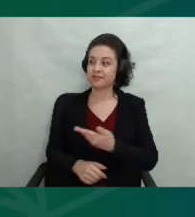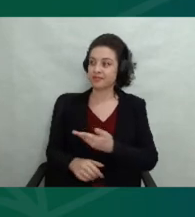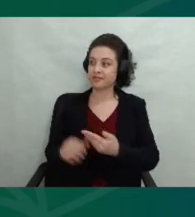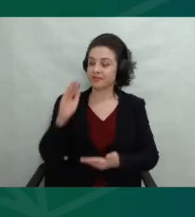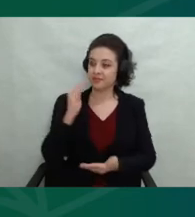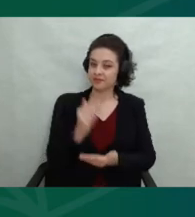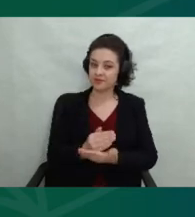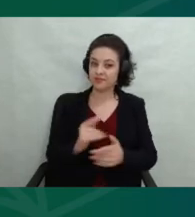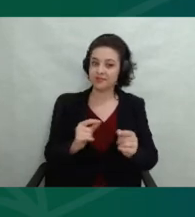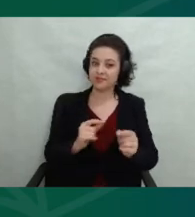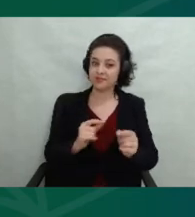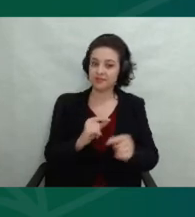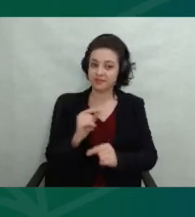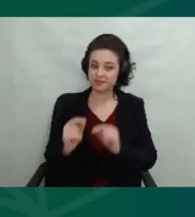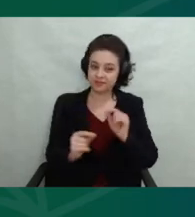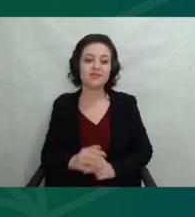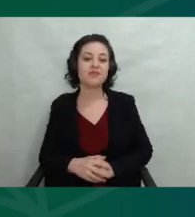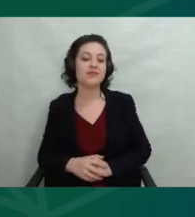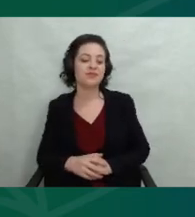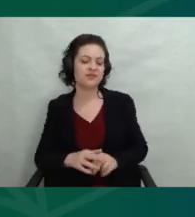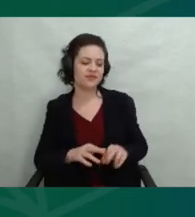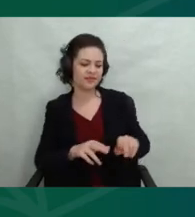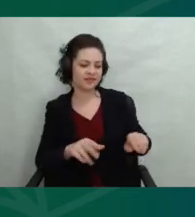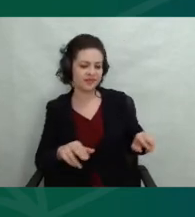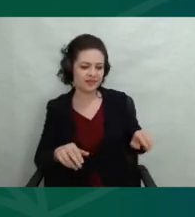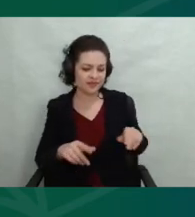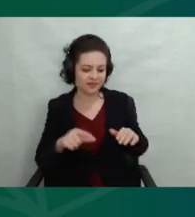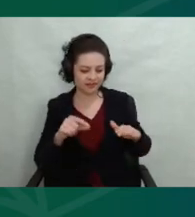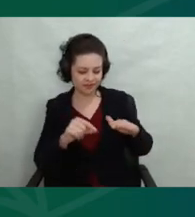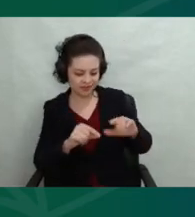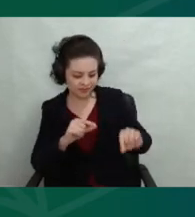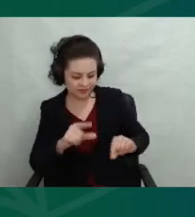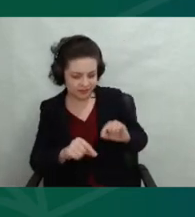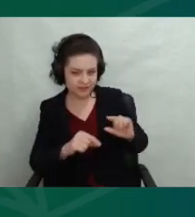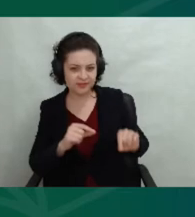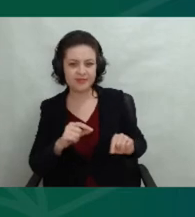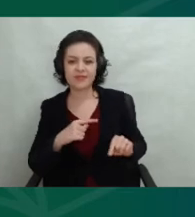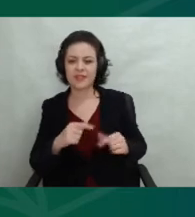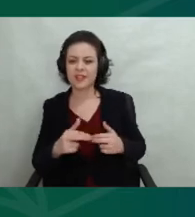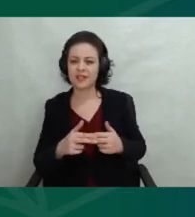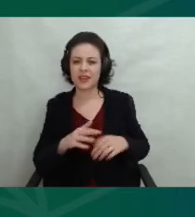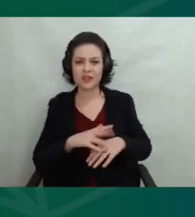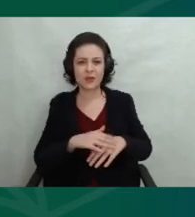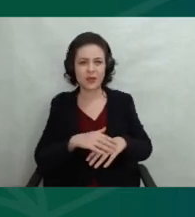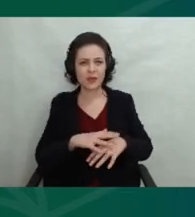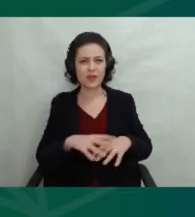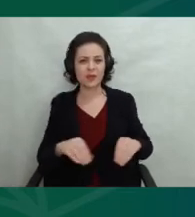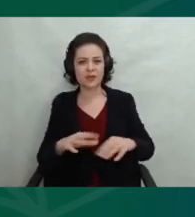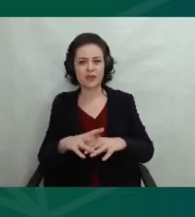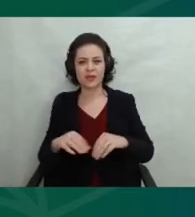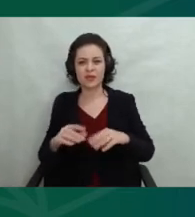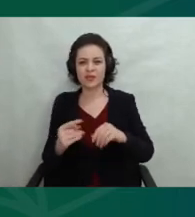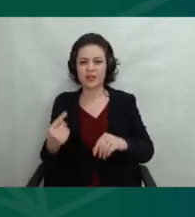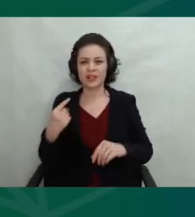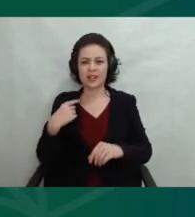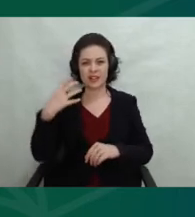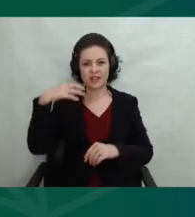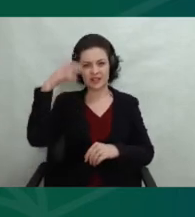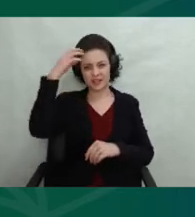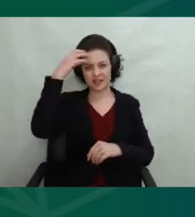possui uma variedade de propriedades medicinais para doenças como escorbuto, escrófula, que era a doença do rei na época, ictericia